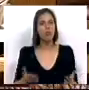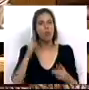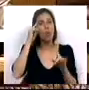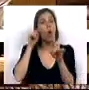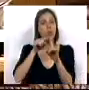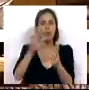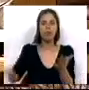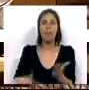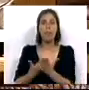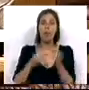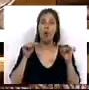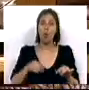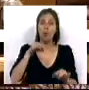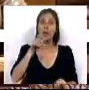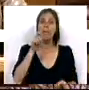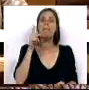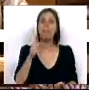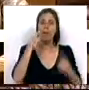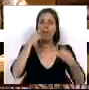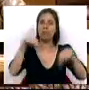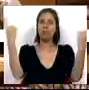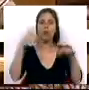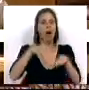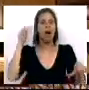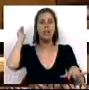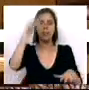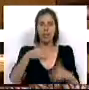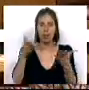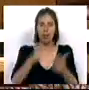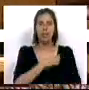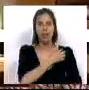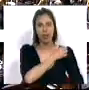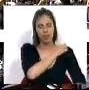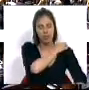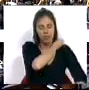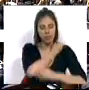o propósito da proposta que hoje o PEV traz à Assembleia da República.